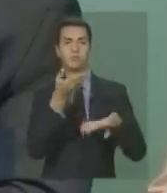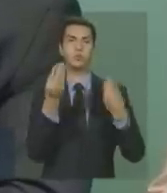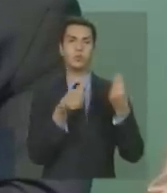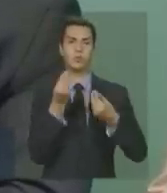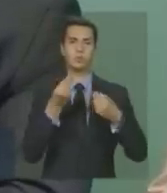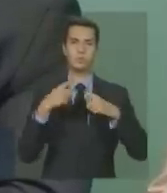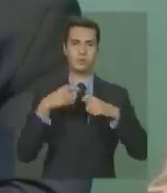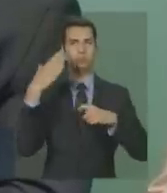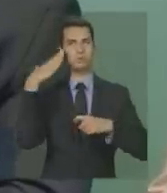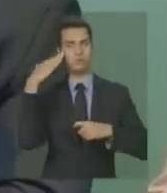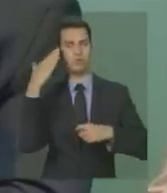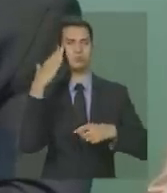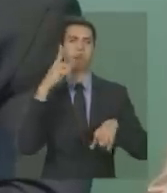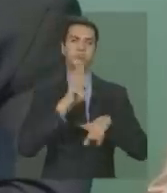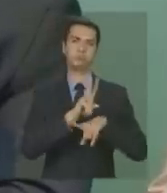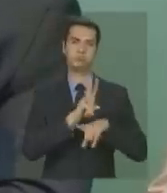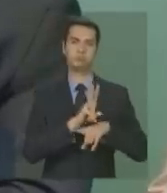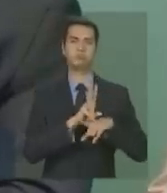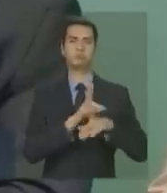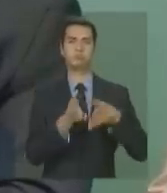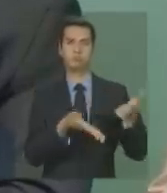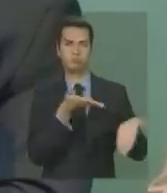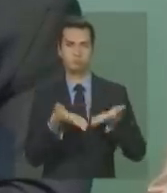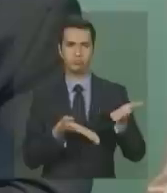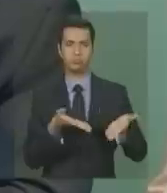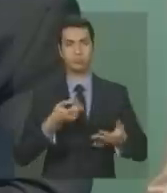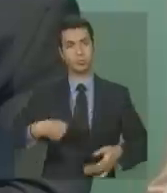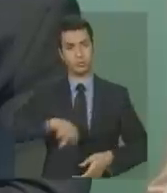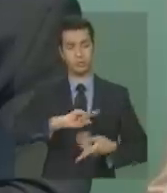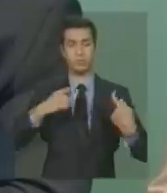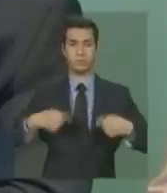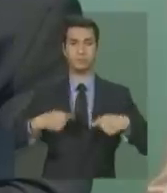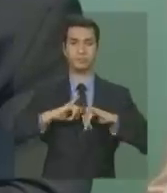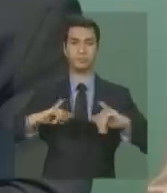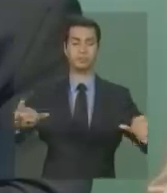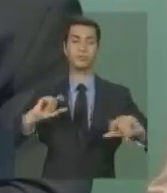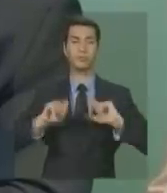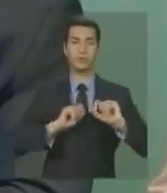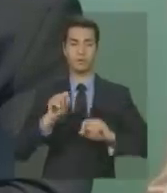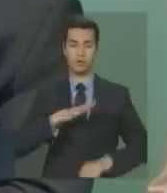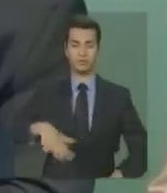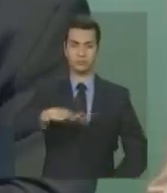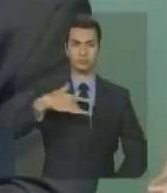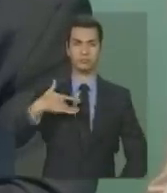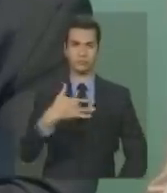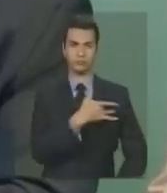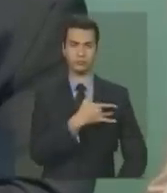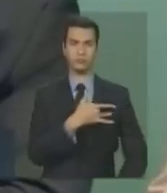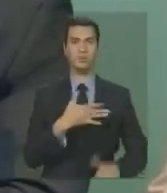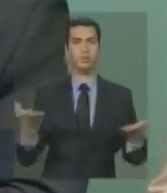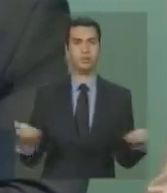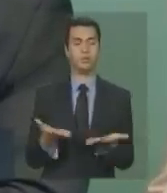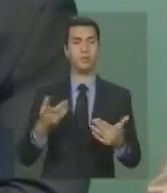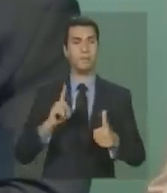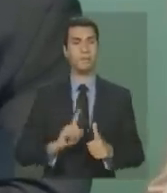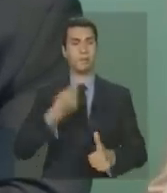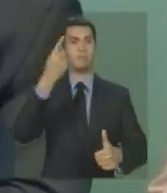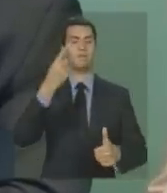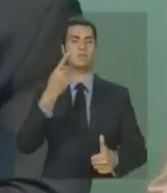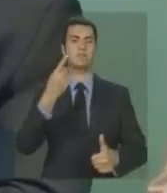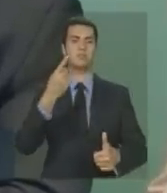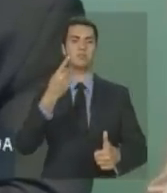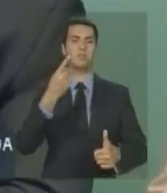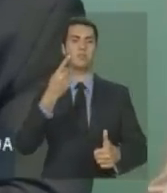Eh nós temos que inclusive dizer que no campo da Saúde eh é a primeira vez que numa política nacional se